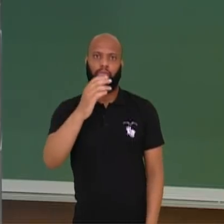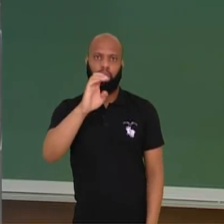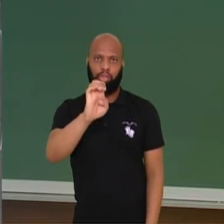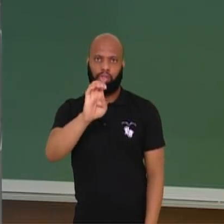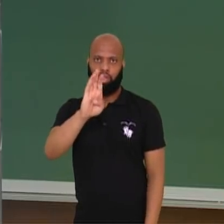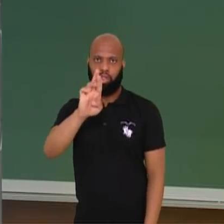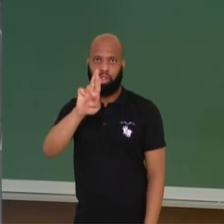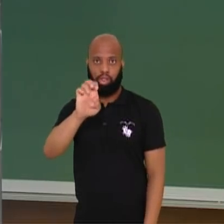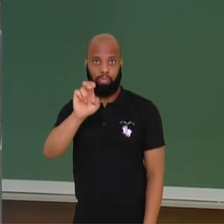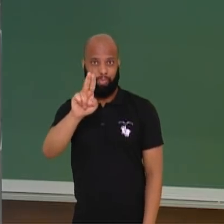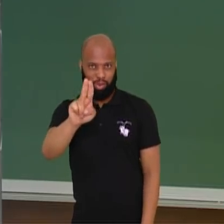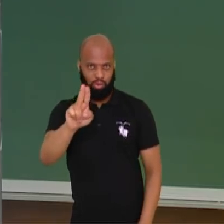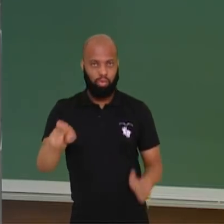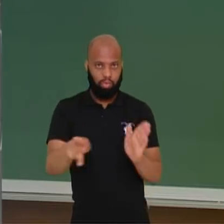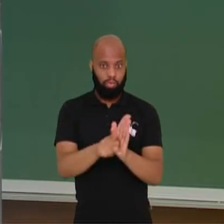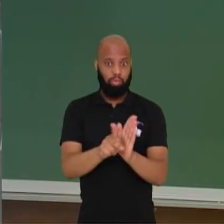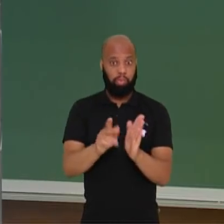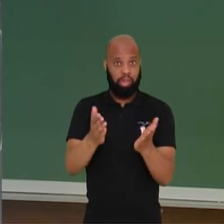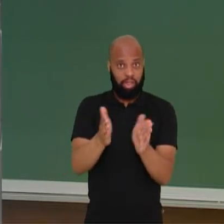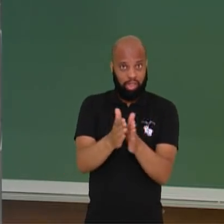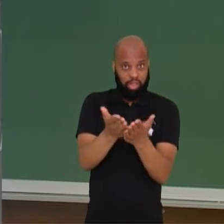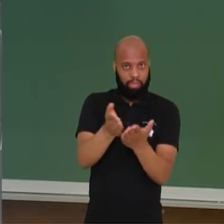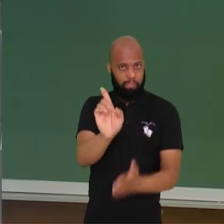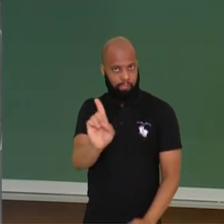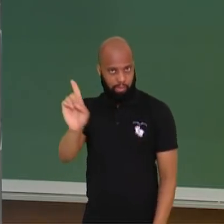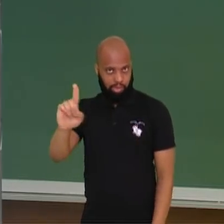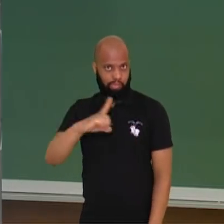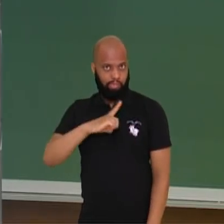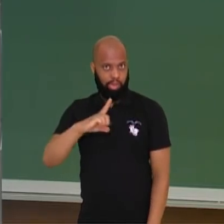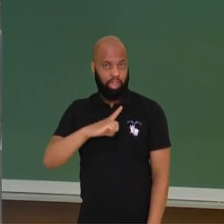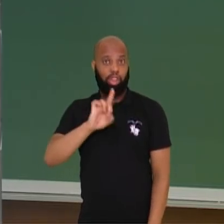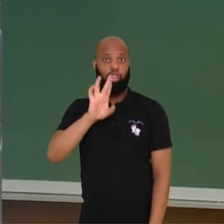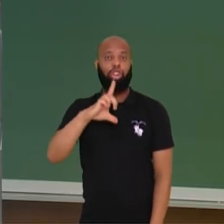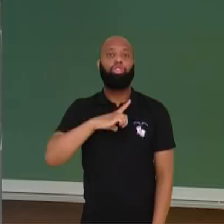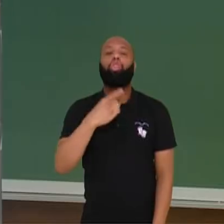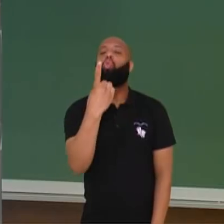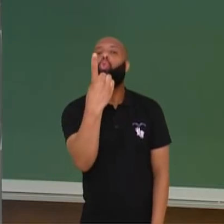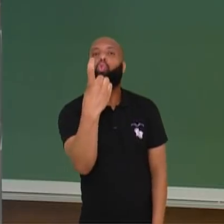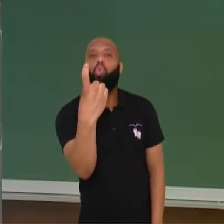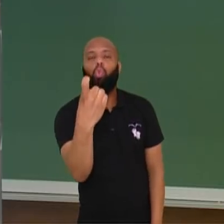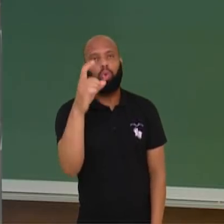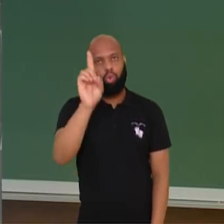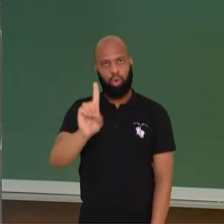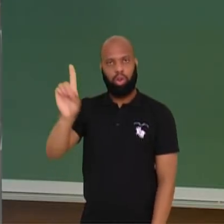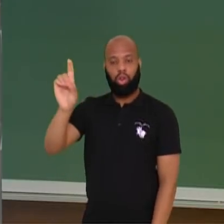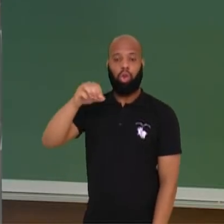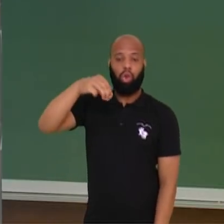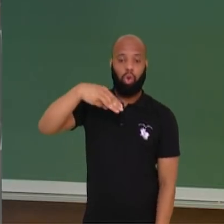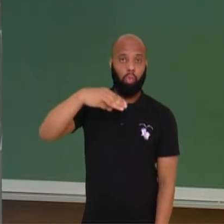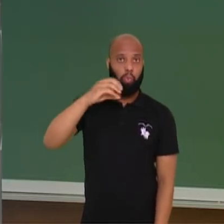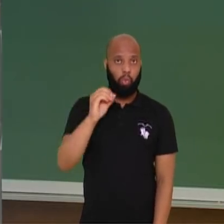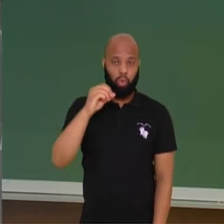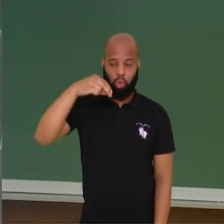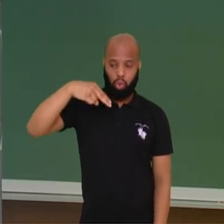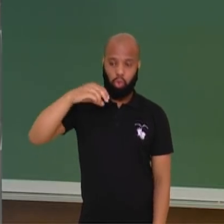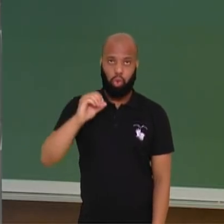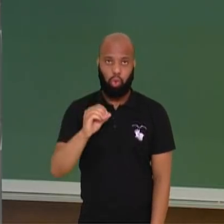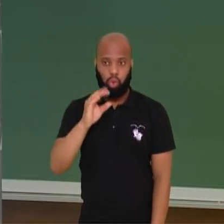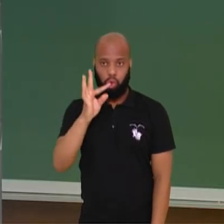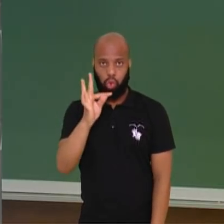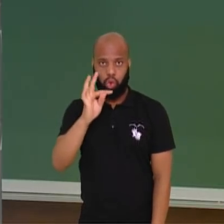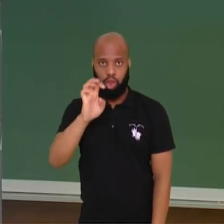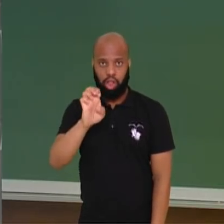eram monoteístas, ou seja, eles tinham um único Deus. Monoteísta significa um Deus